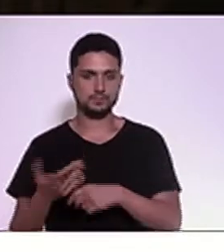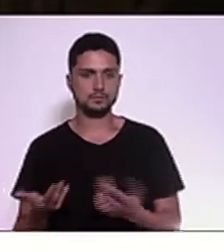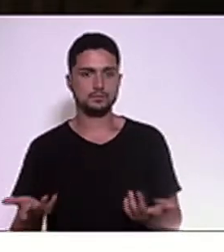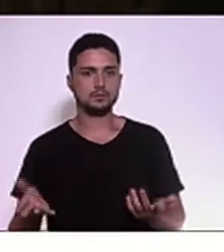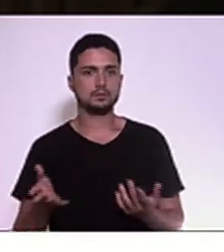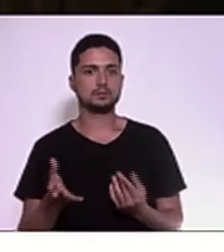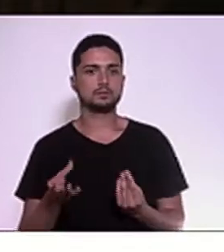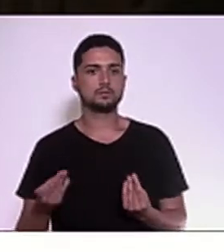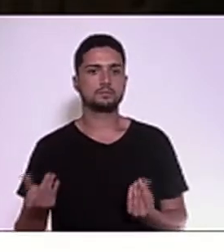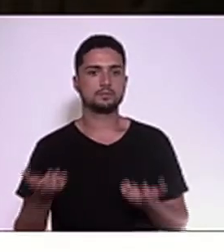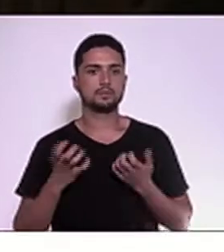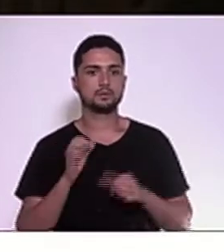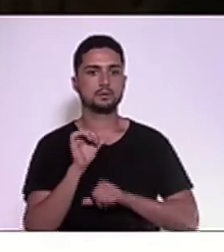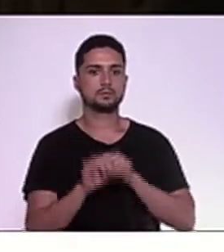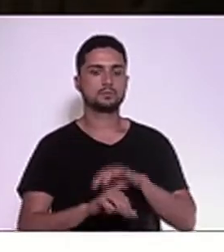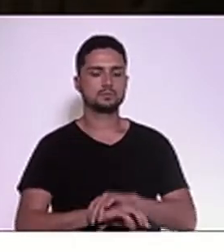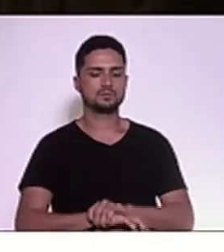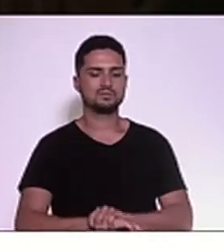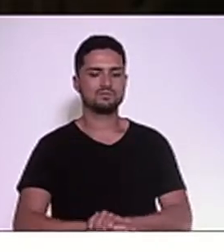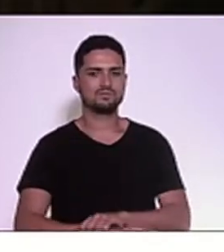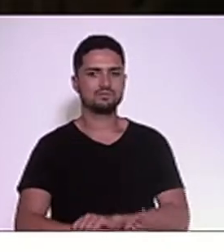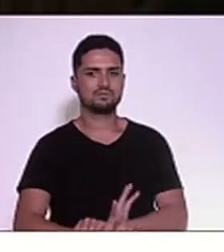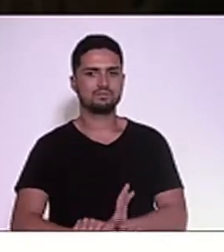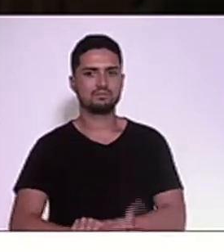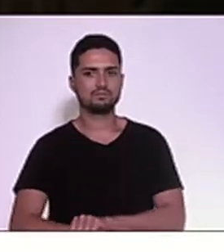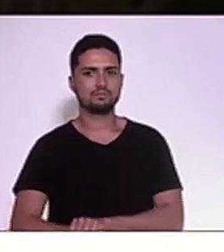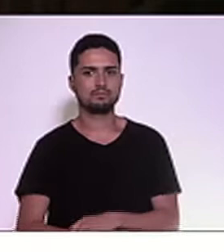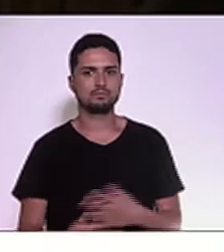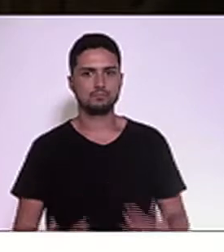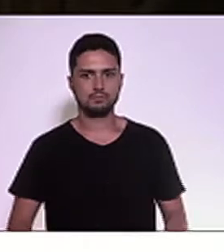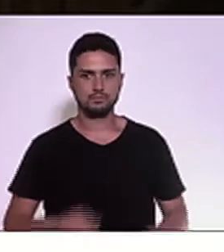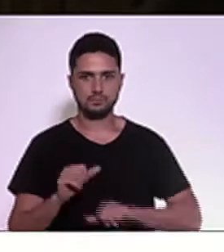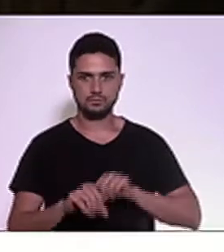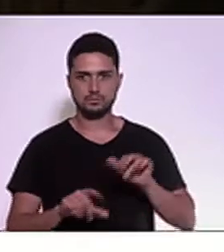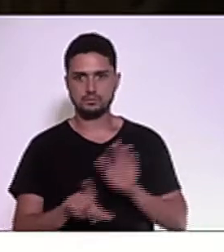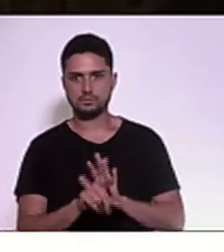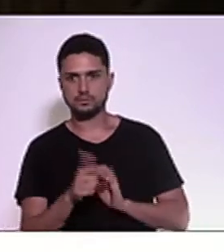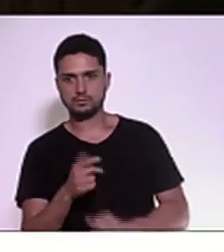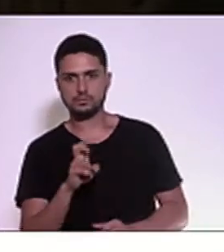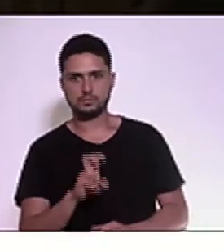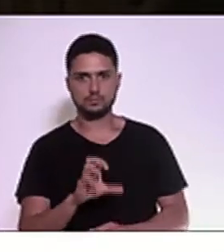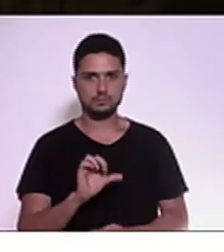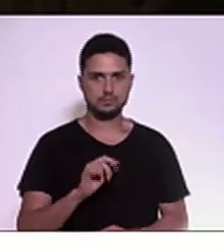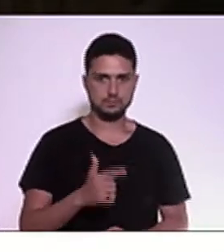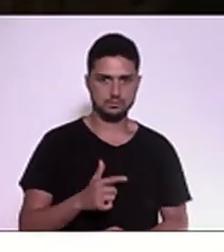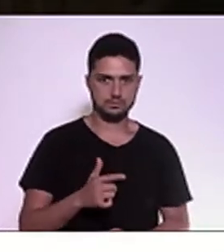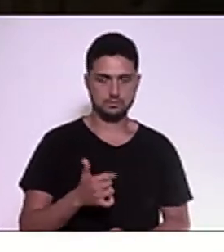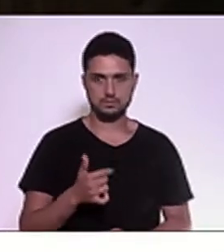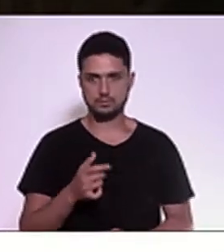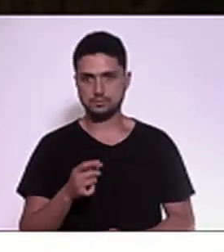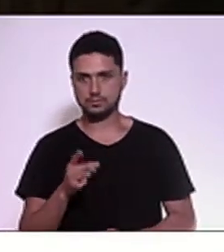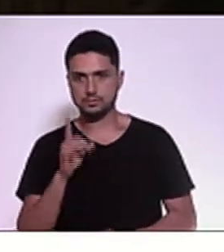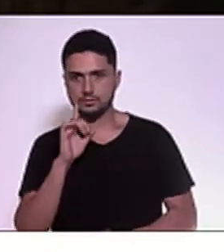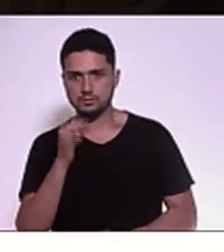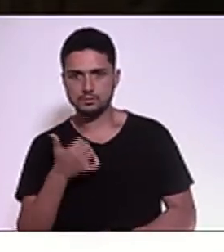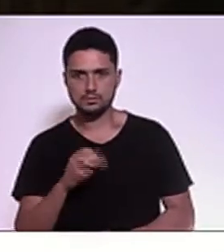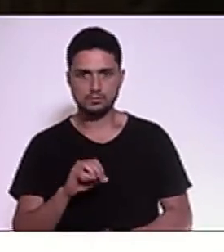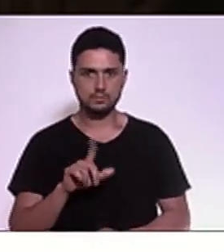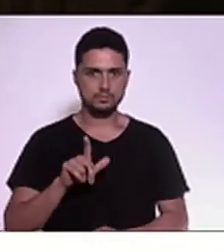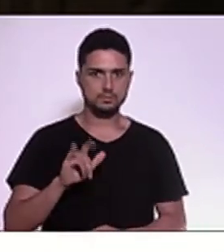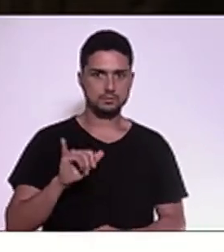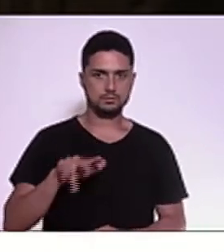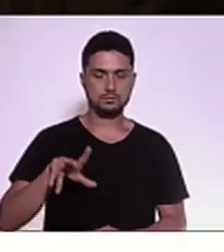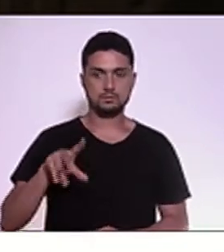pretende alterar a Lei 2592, de 10 de julho de 96, lei esta que autoriza o Poder